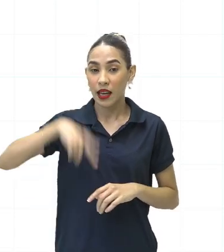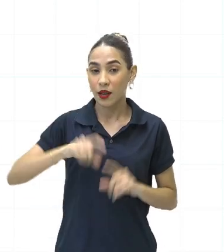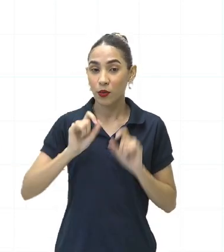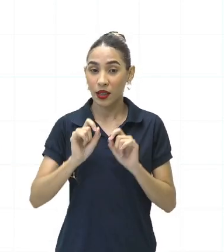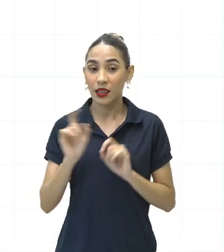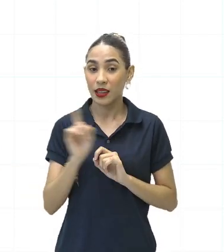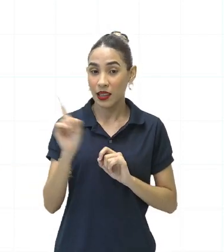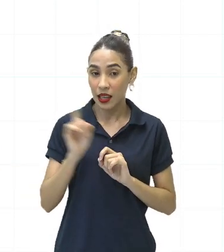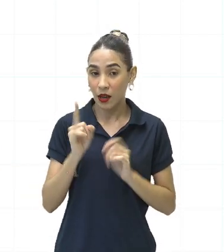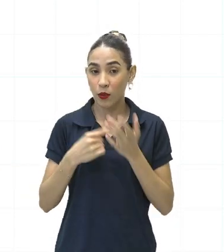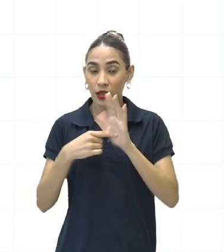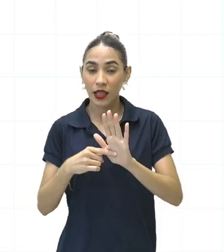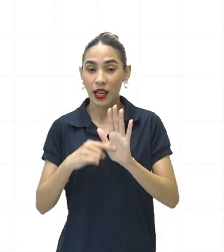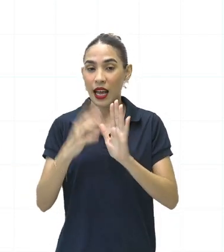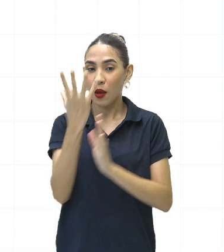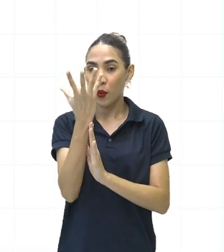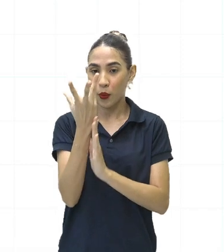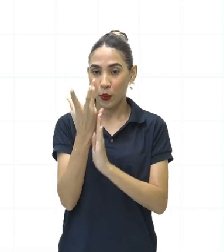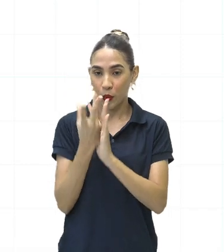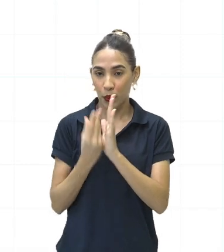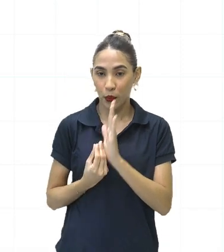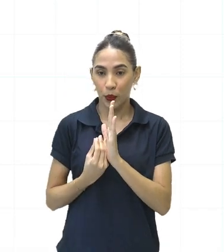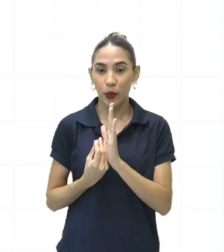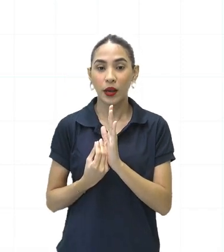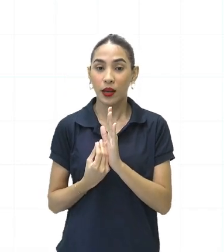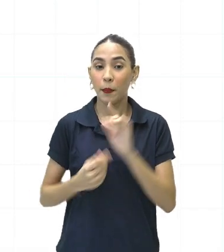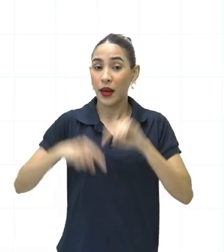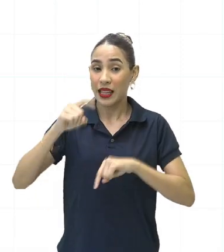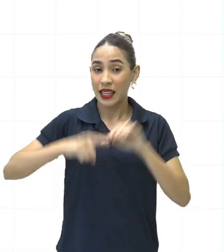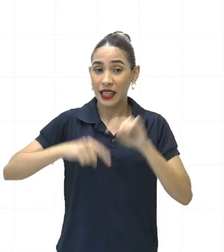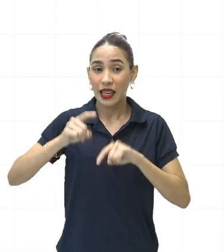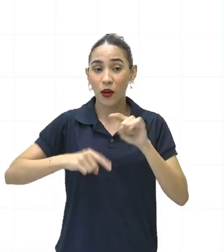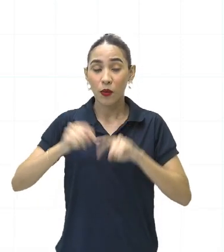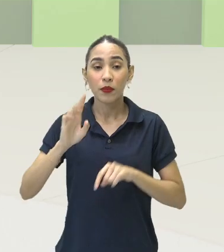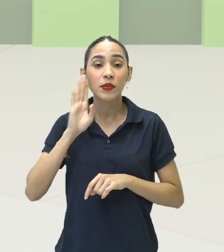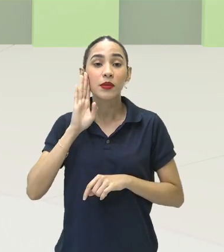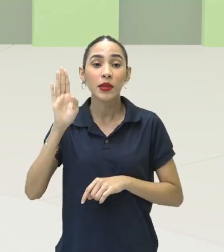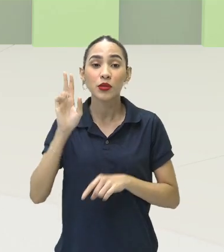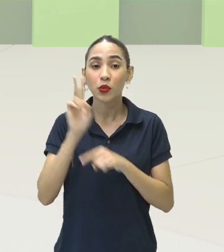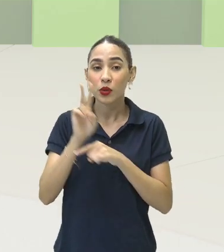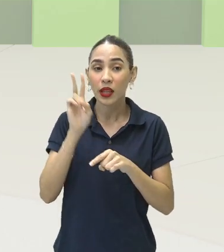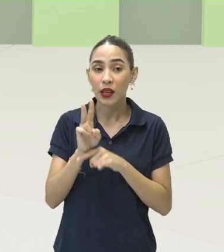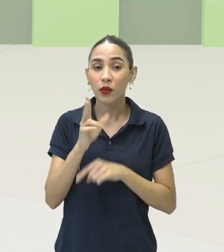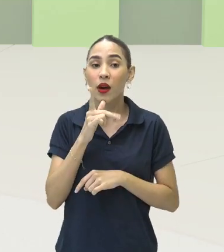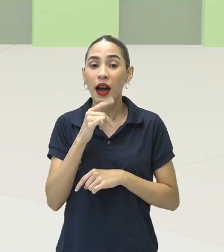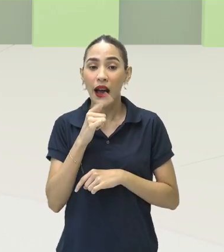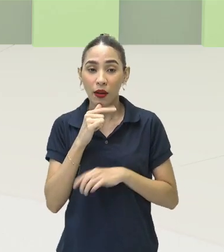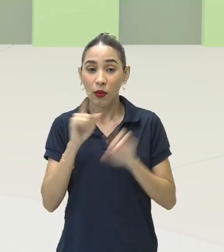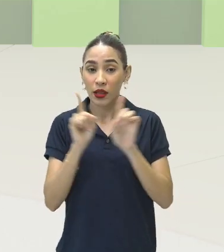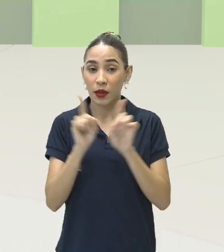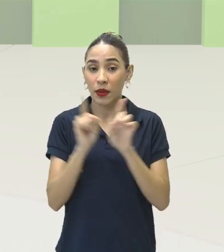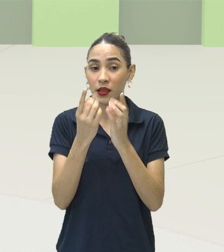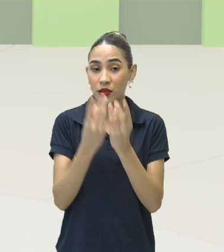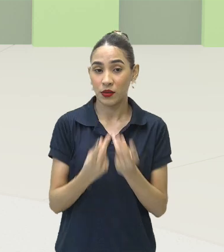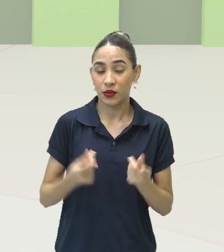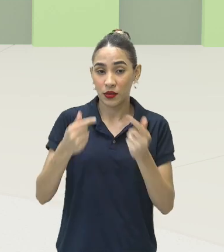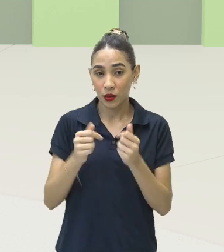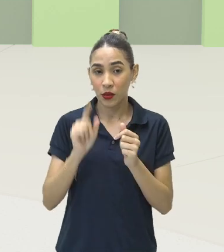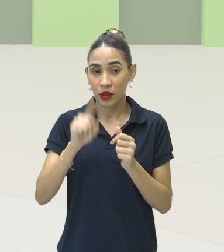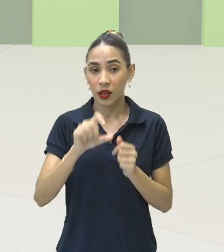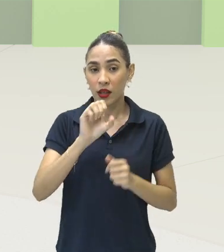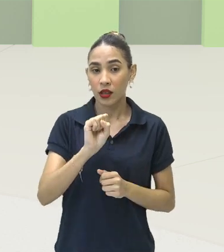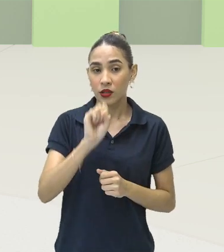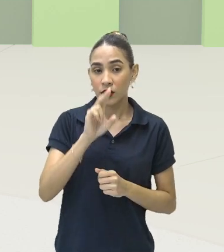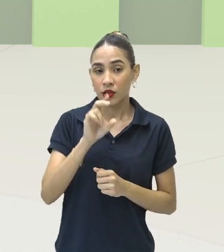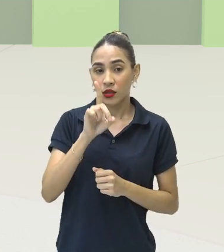foram para o fundo ali do recipiente, principalmente no tratamento de água. E os sólidos dissolvidos, o que são os